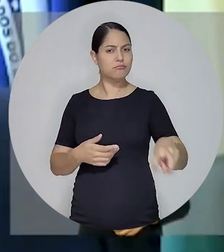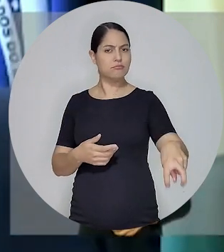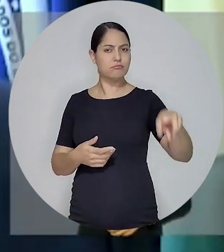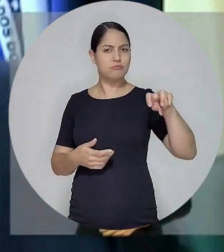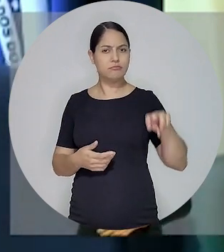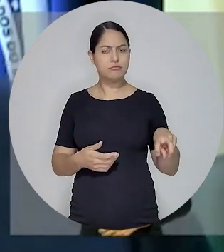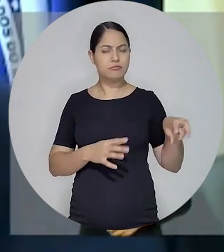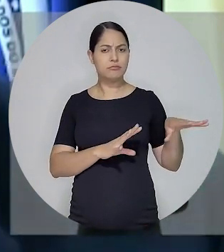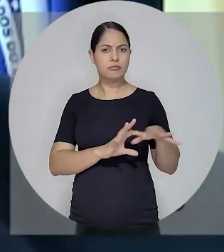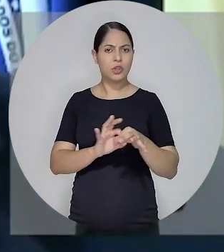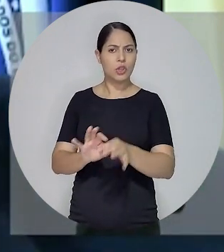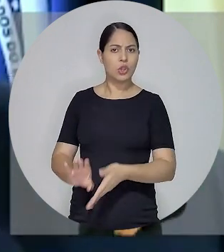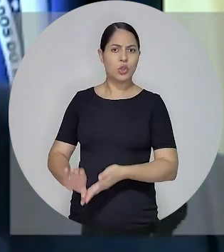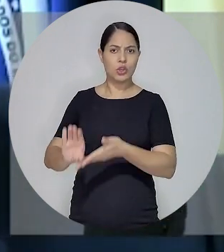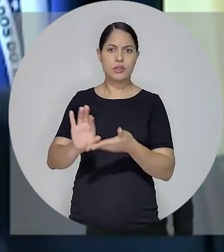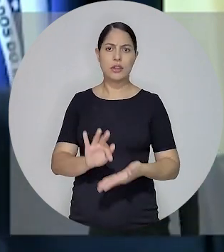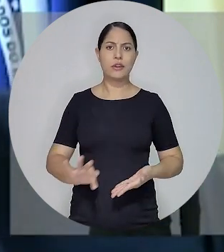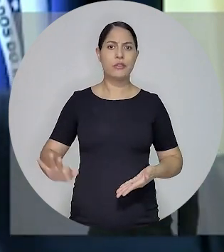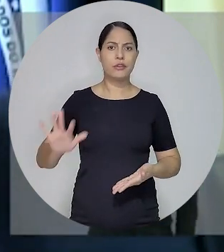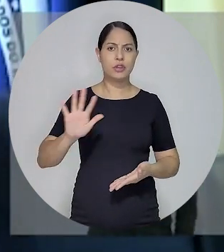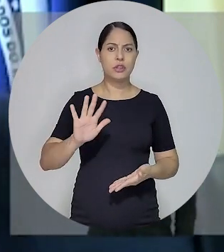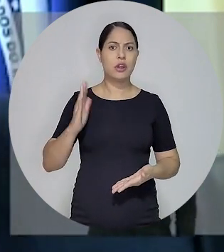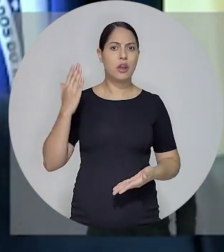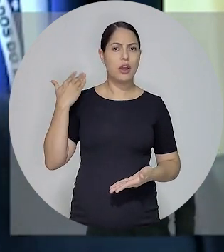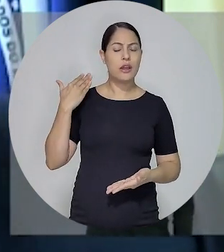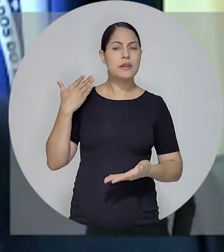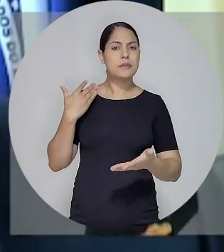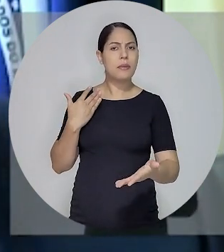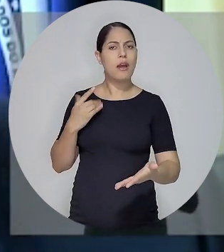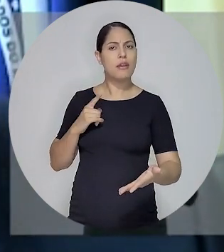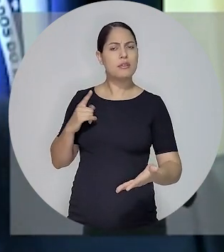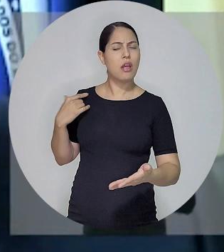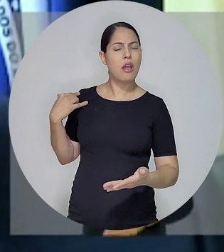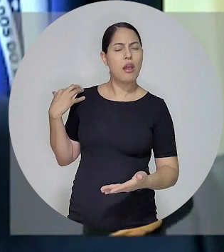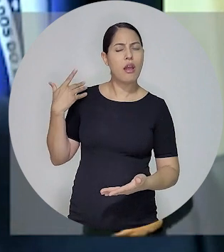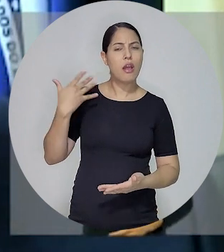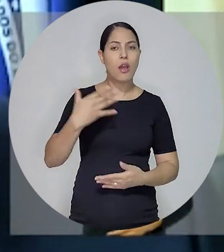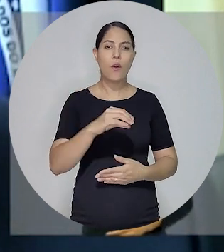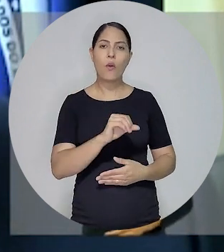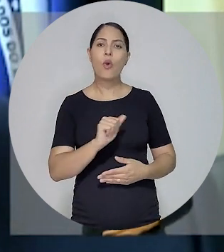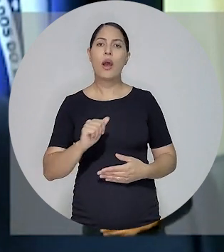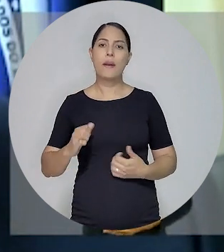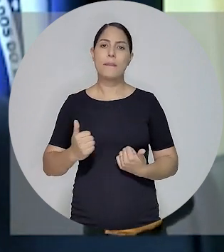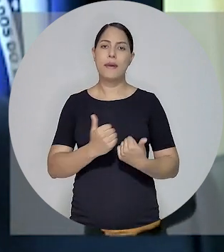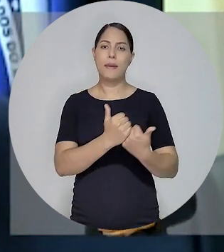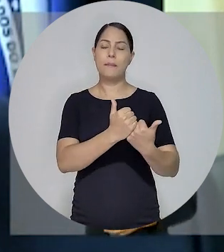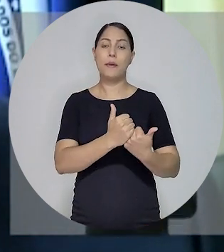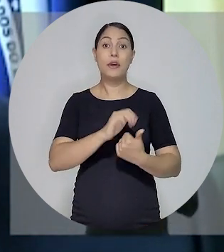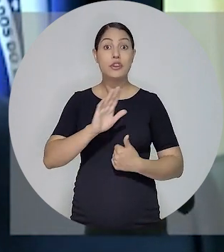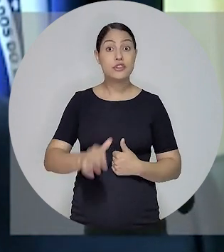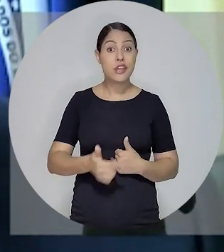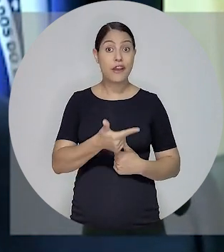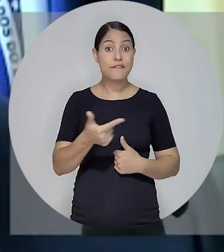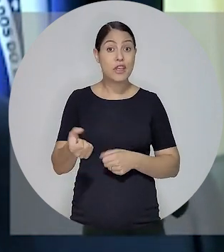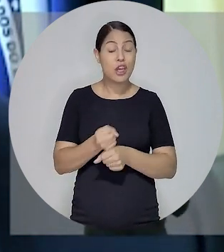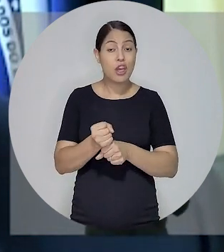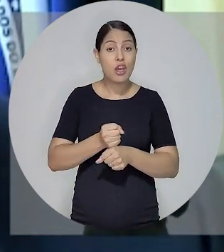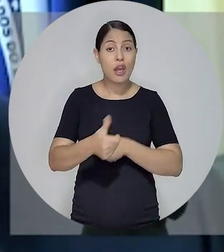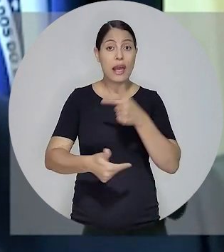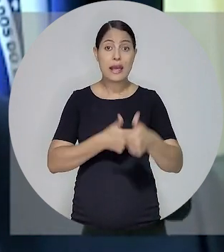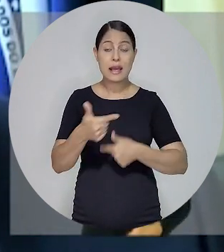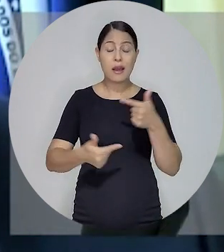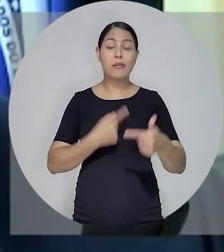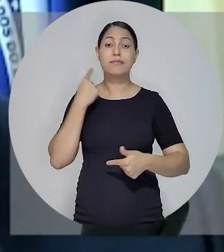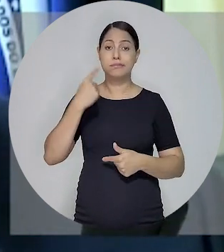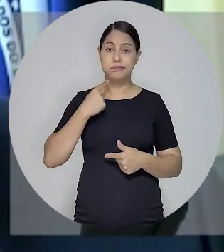Fachin ocupa há pouco tempo a presidência do Conselho Federal da Ordem dos Advogados, mas tem uma longa trajetória na OAB. São